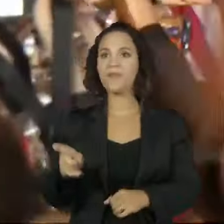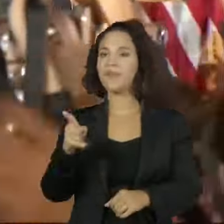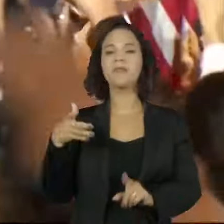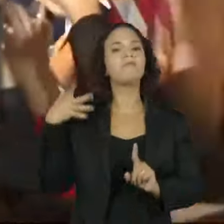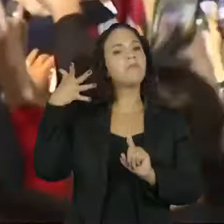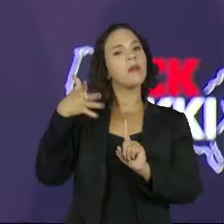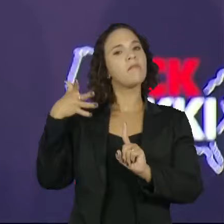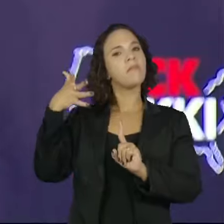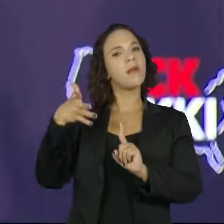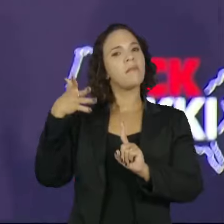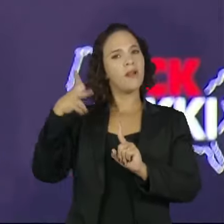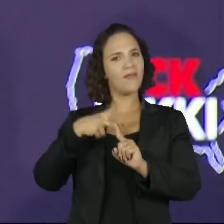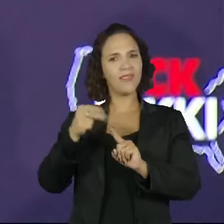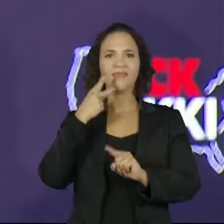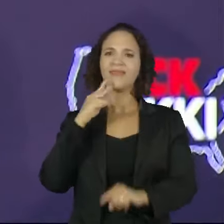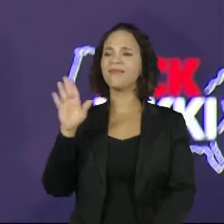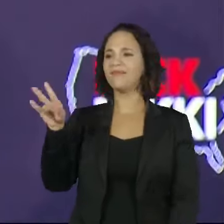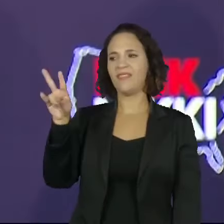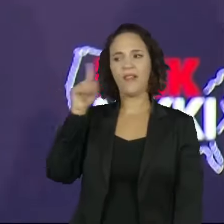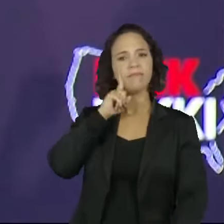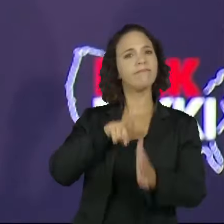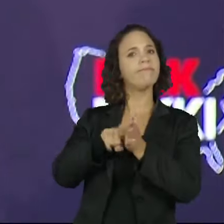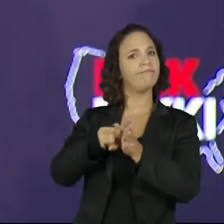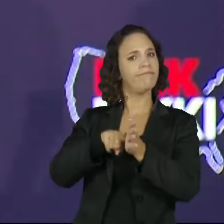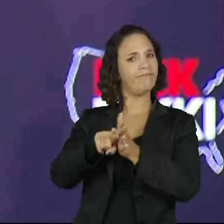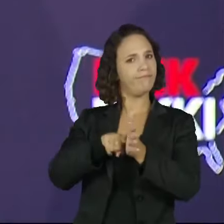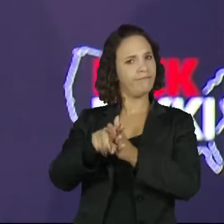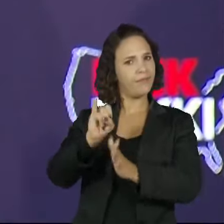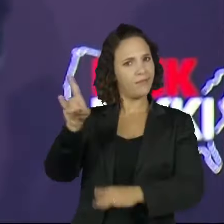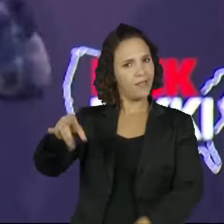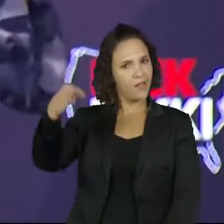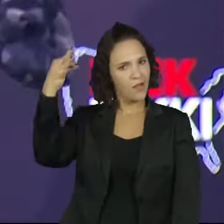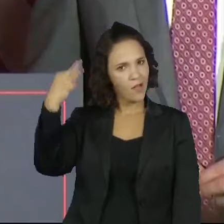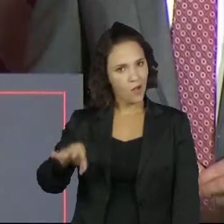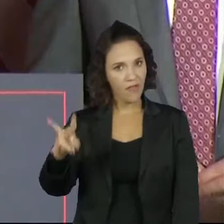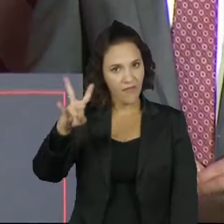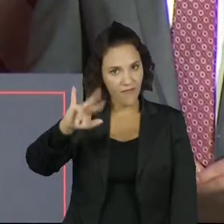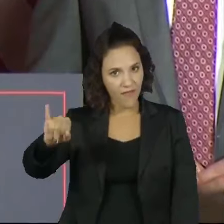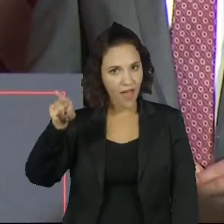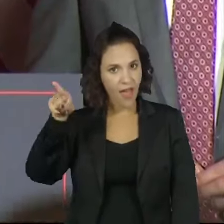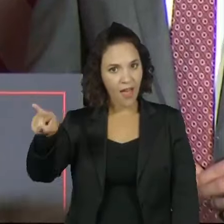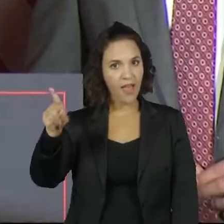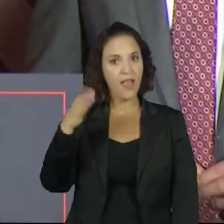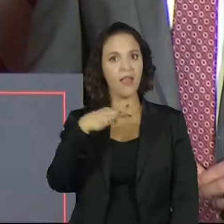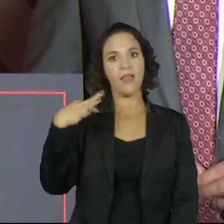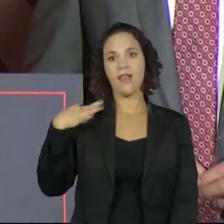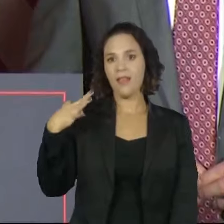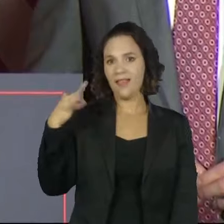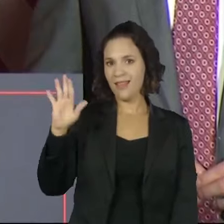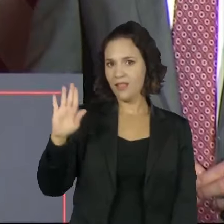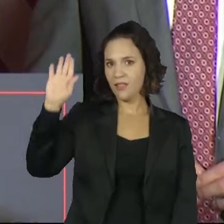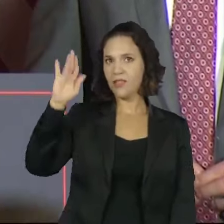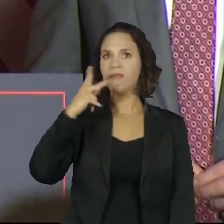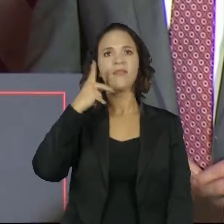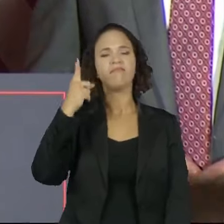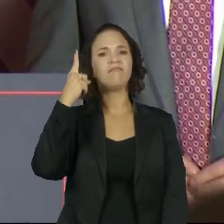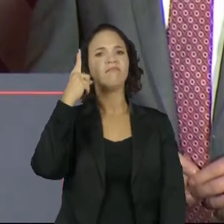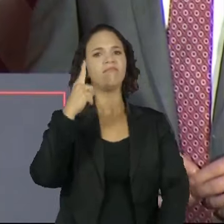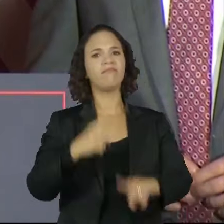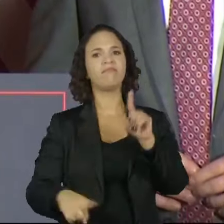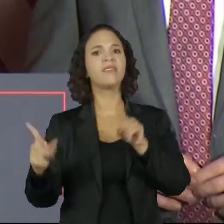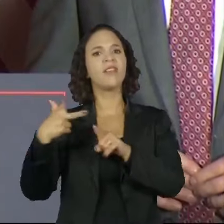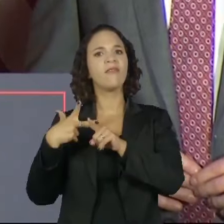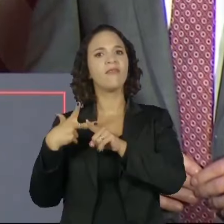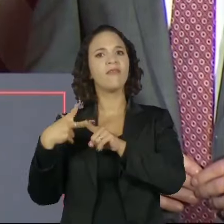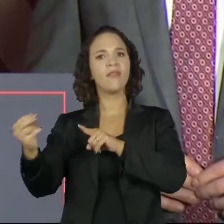ex-presidente sugeriu que ela seria investigada se fosse confirmada como candidata e garantiu que não será permitido que alguém ganhe A